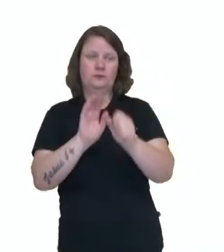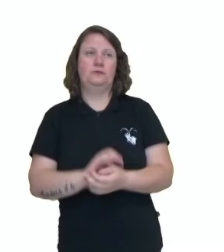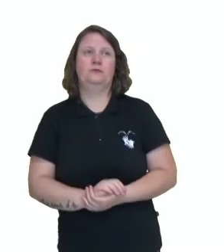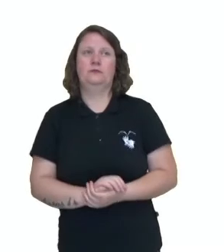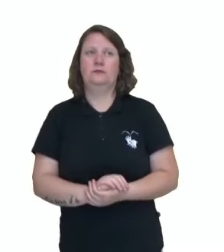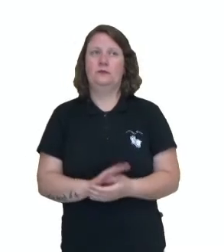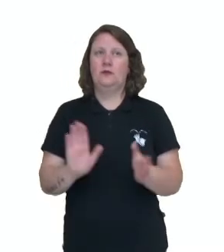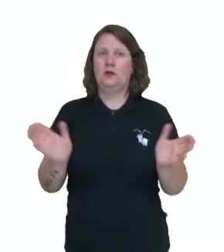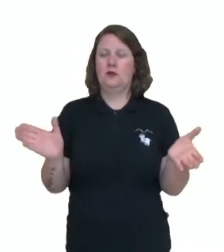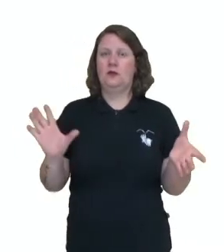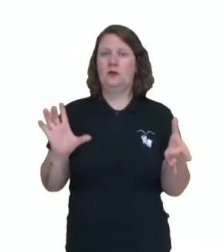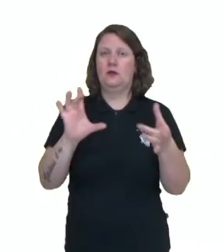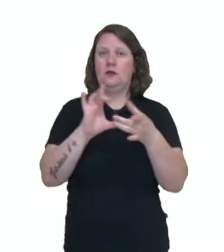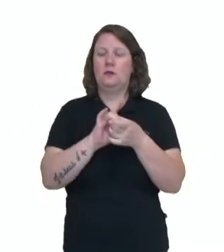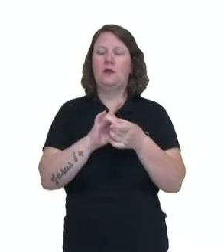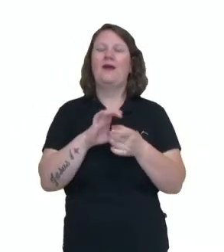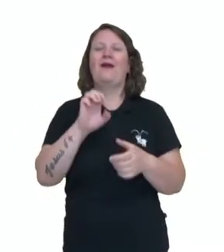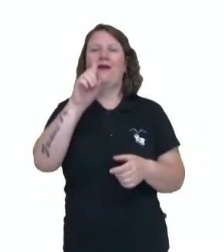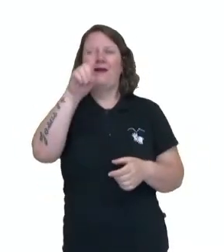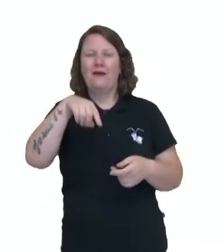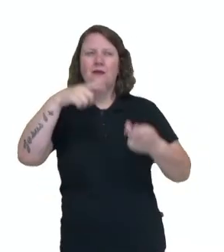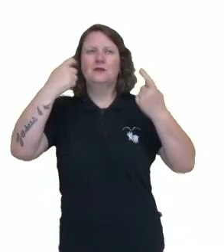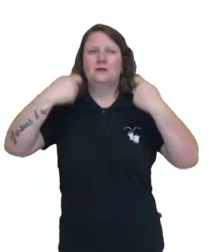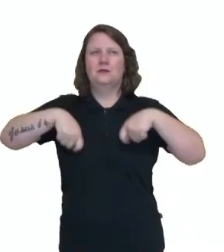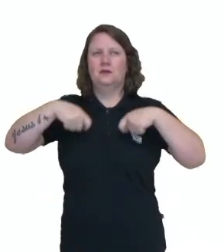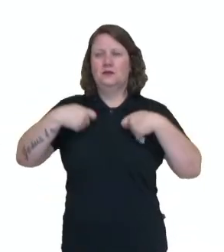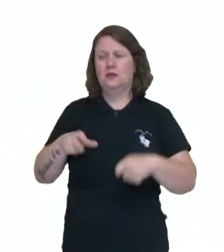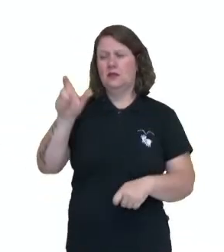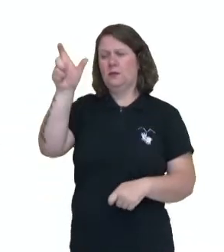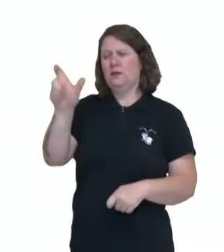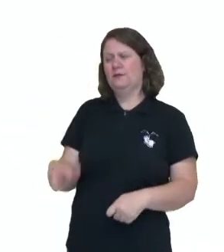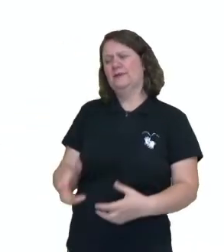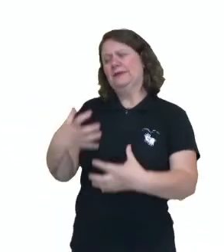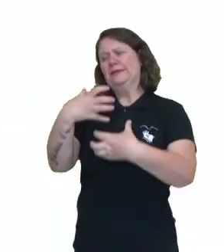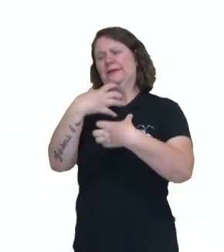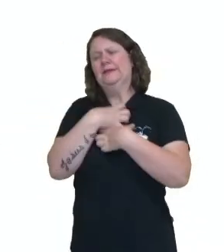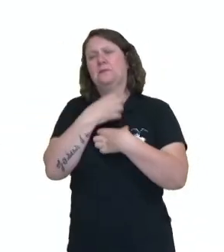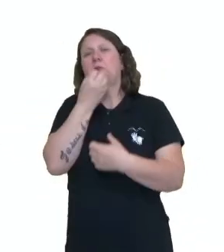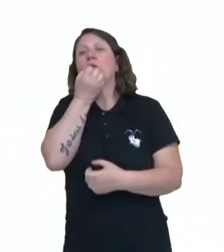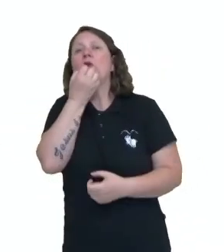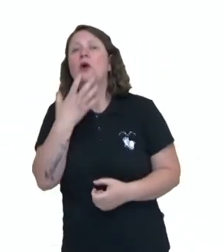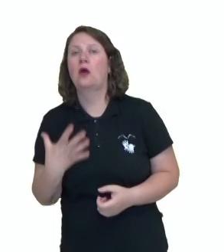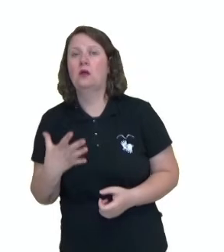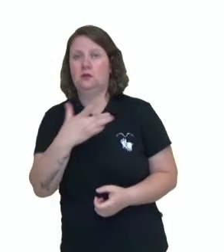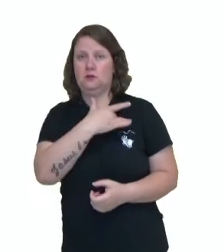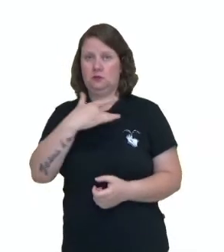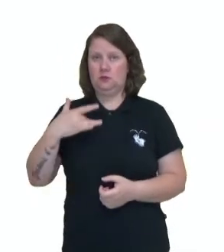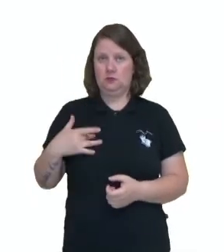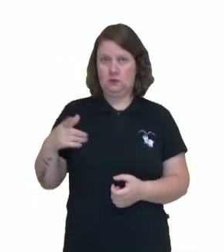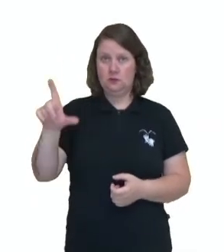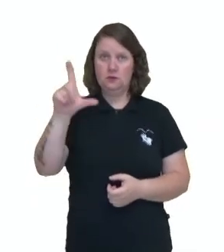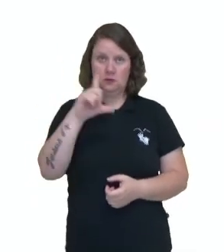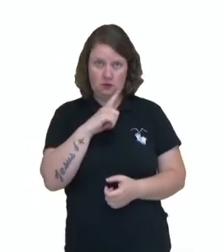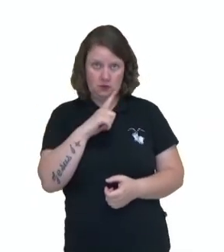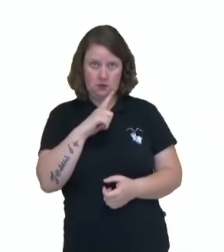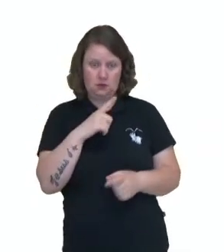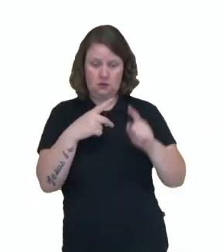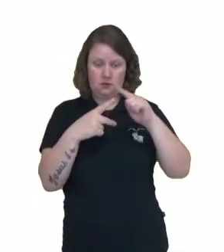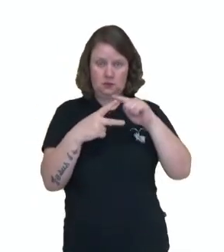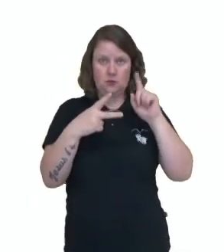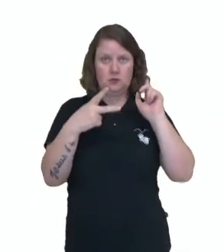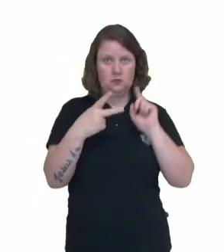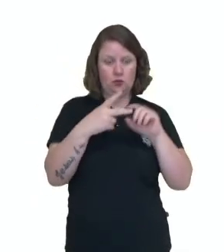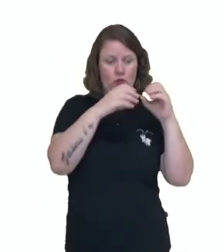período composto, é necessário que a pessoa sinta-se bem com saúde. Nós temos duas orações, já não é mais um